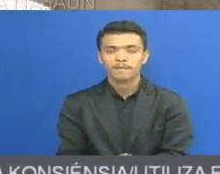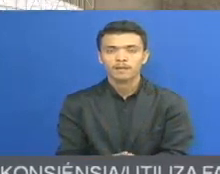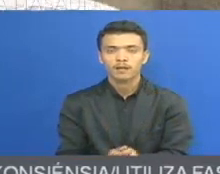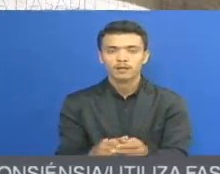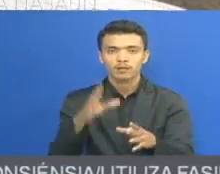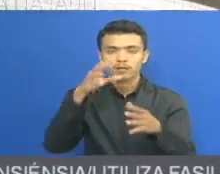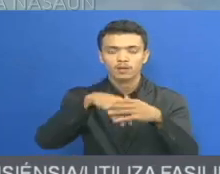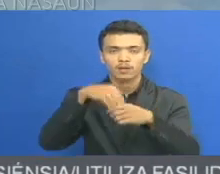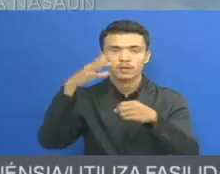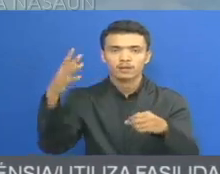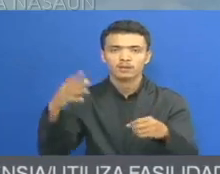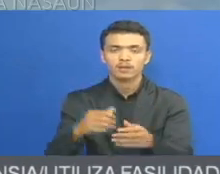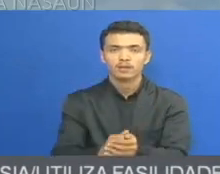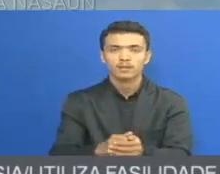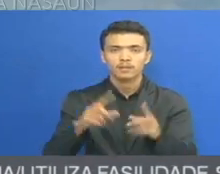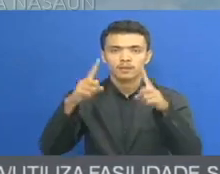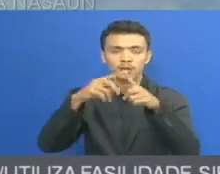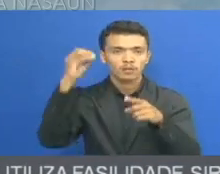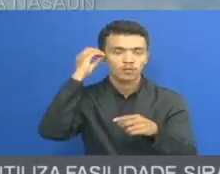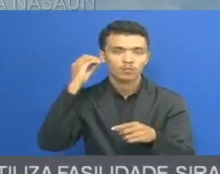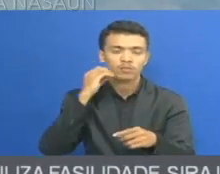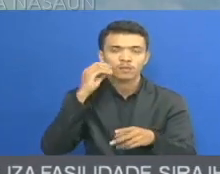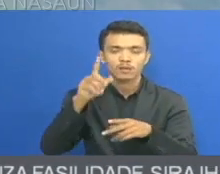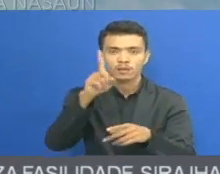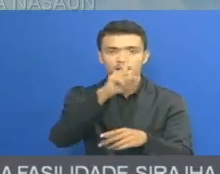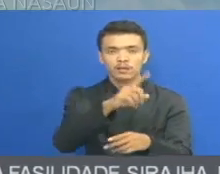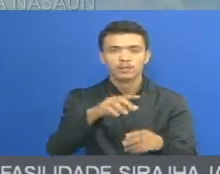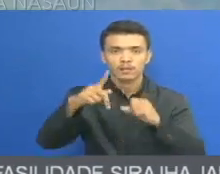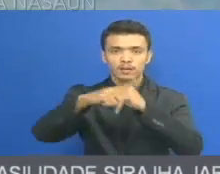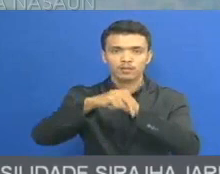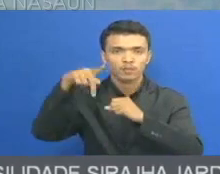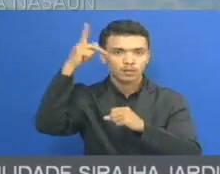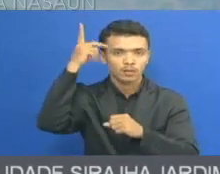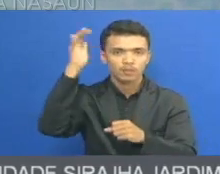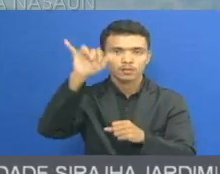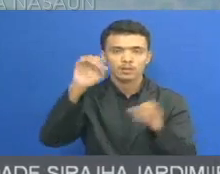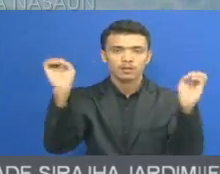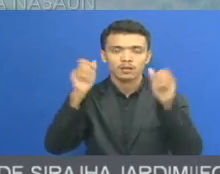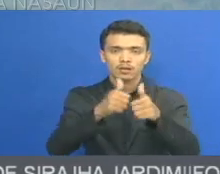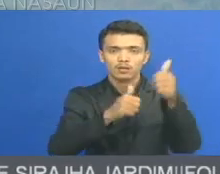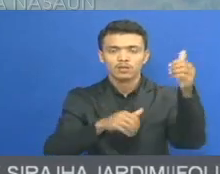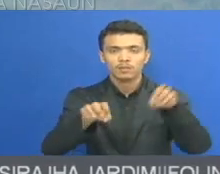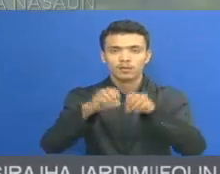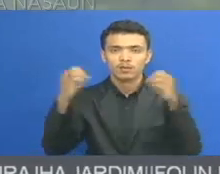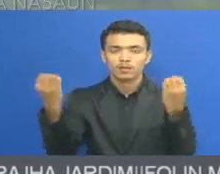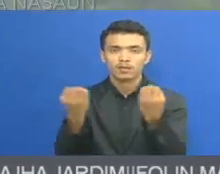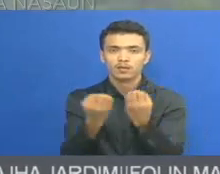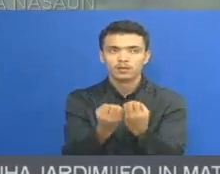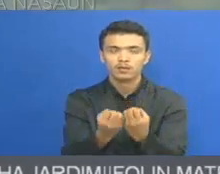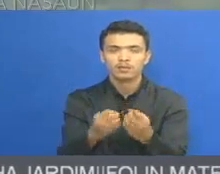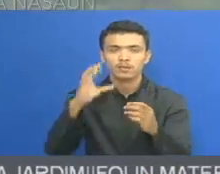e fatim público, uma militante e da Nian. Banheira Partido Político Cirela cumpre, maka organização, maka